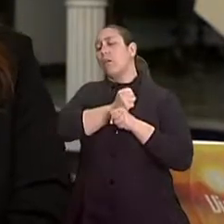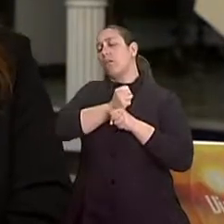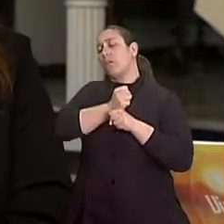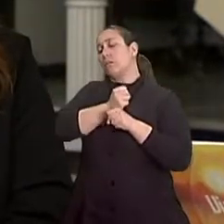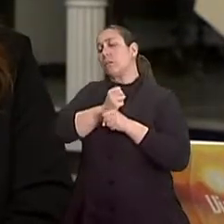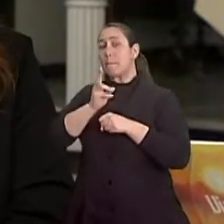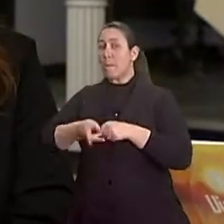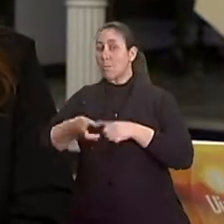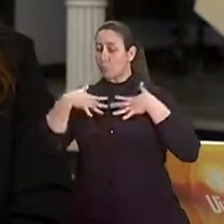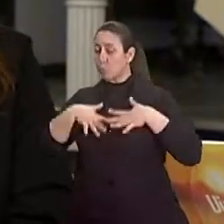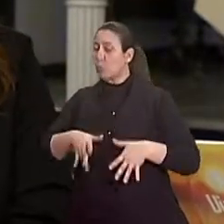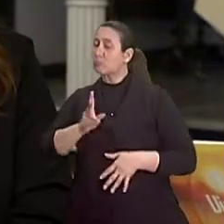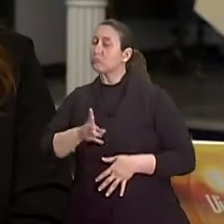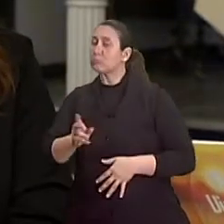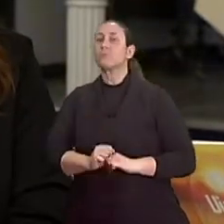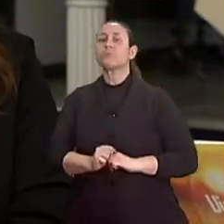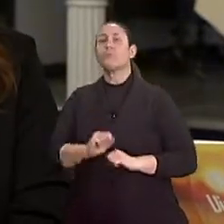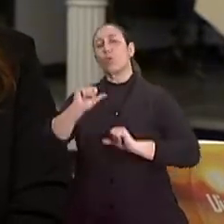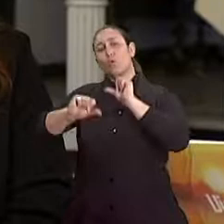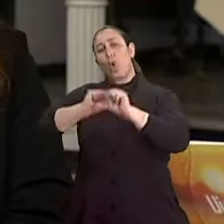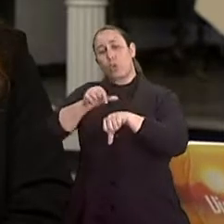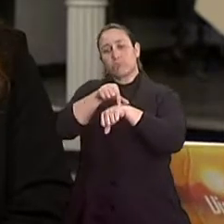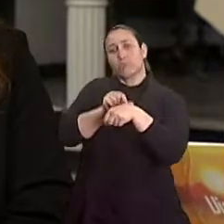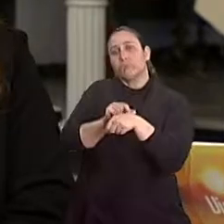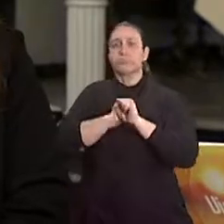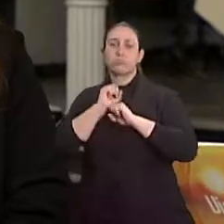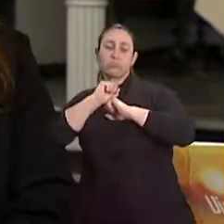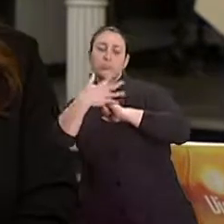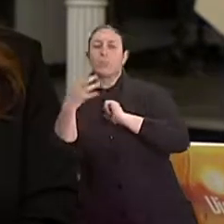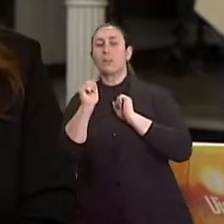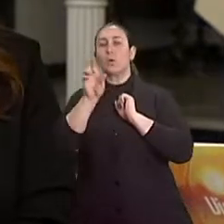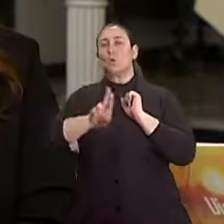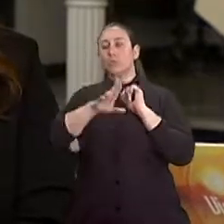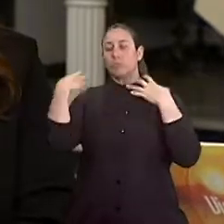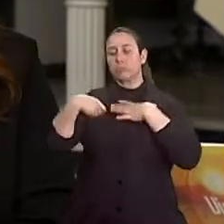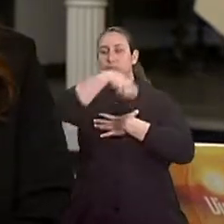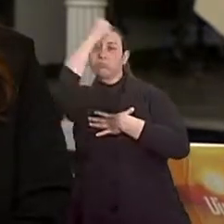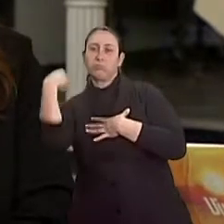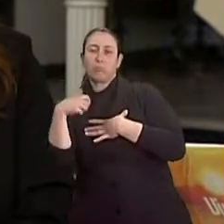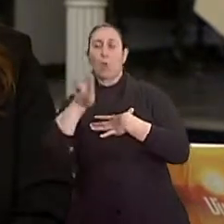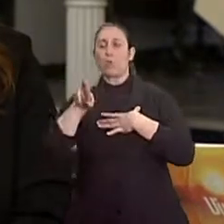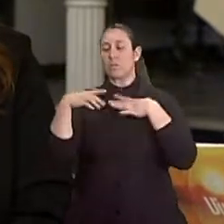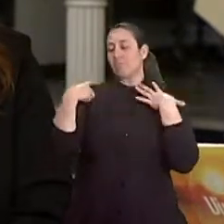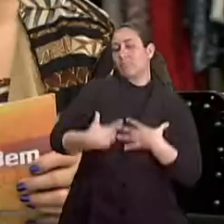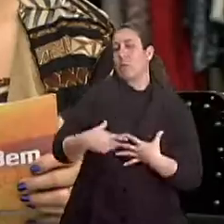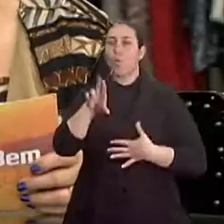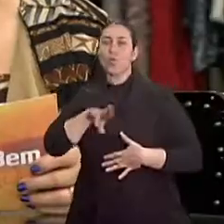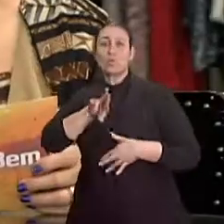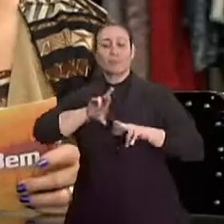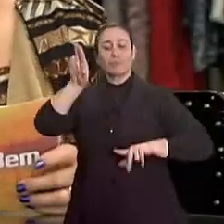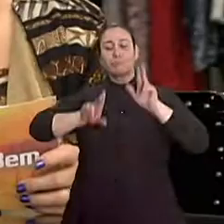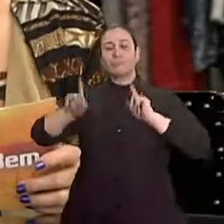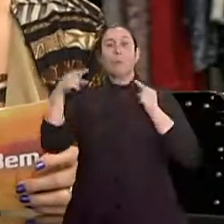bom vestido, trocando os acessórios, uhum. usando de diversas maneiras. Isso é uma boa aquisição.